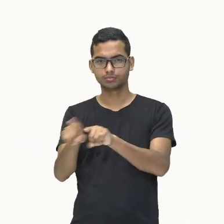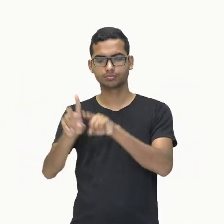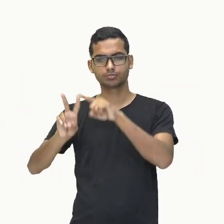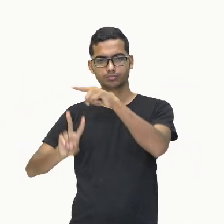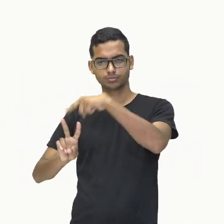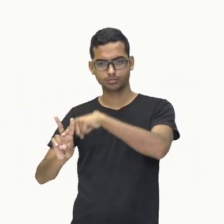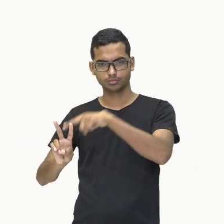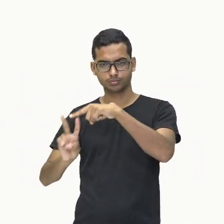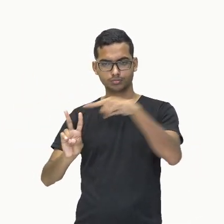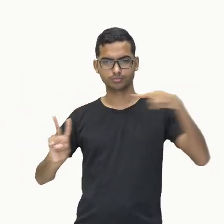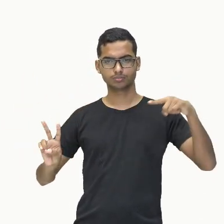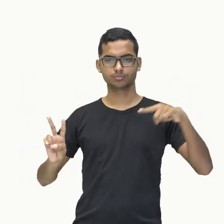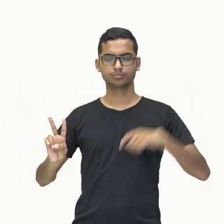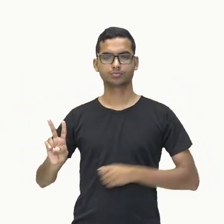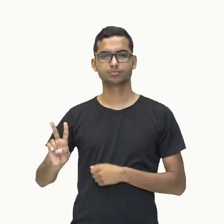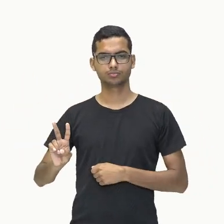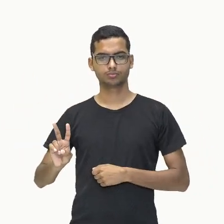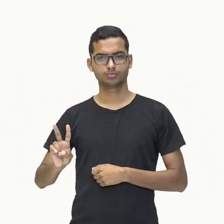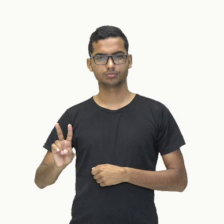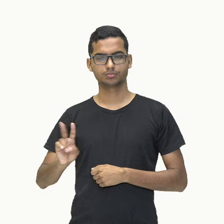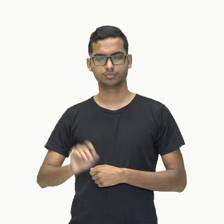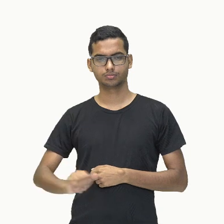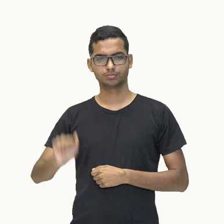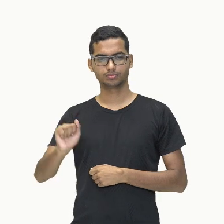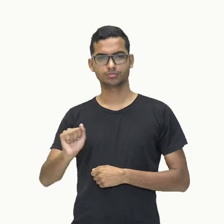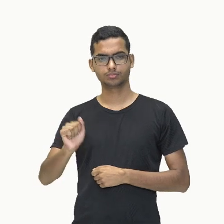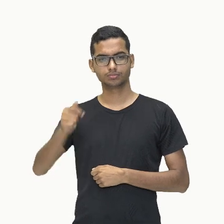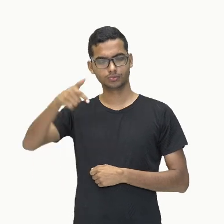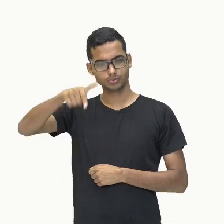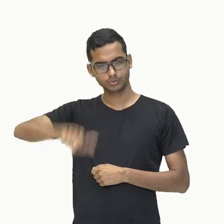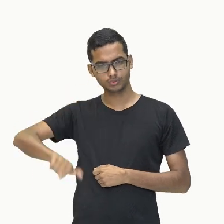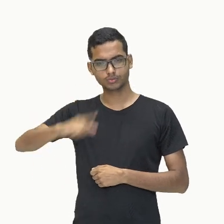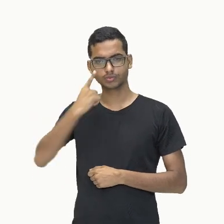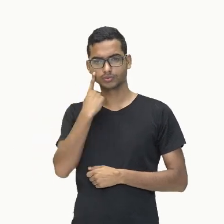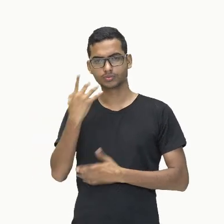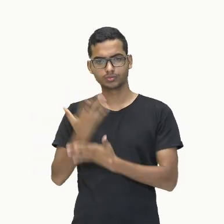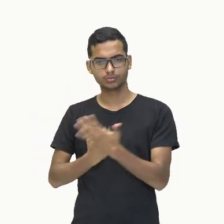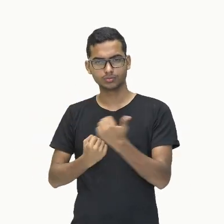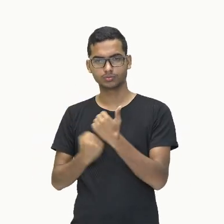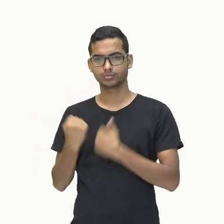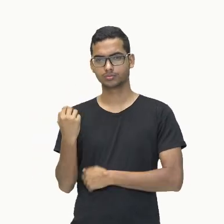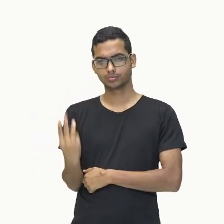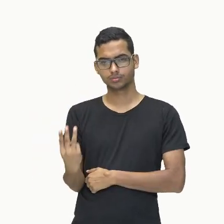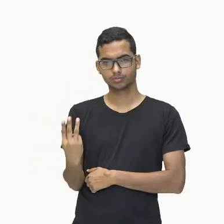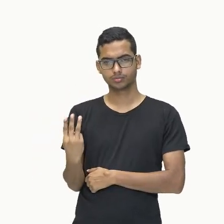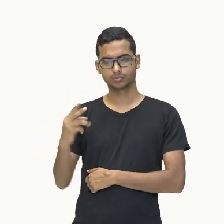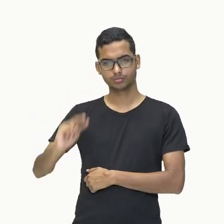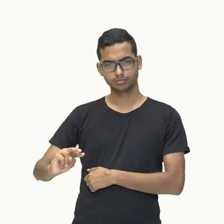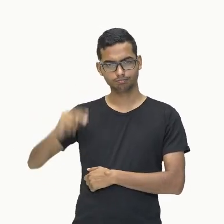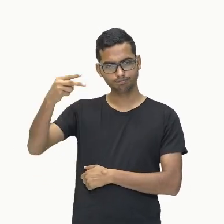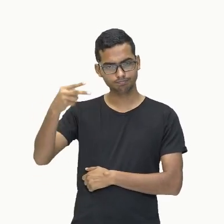ó, raiz de o A novamente, né, que foi 3, então 3 ao quadrado,